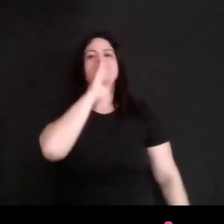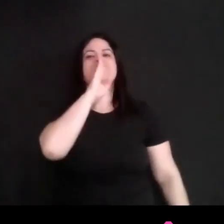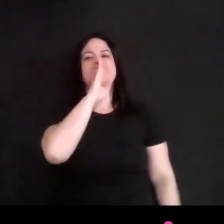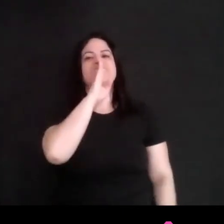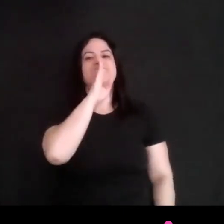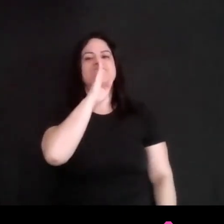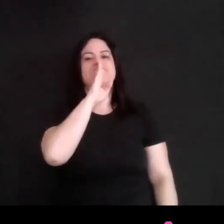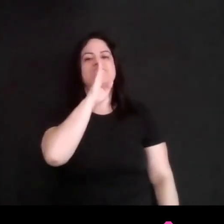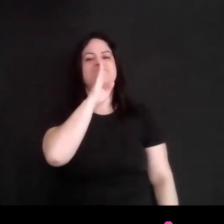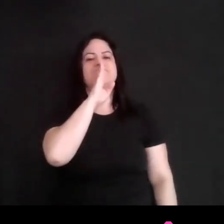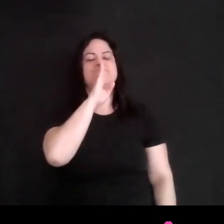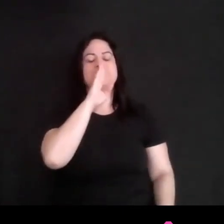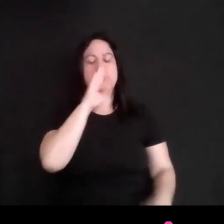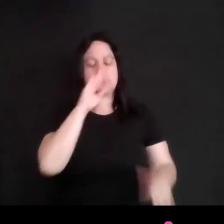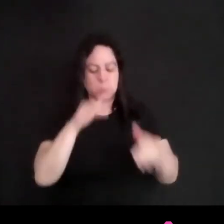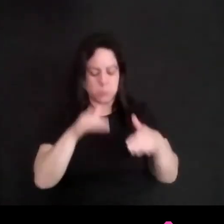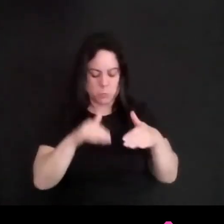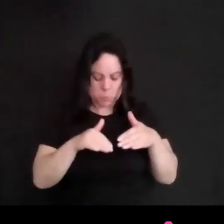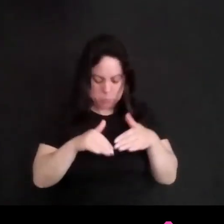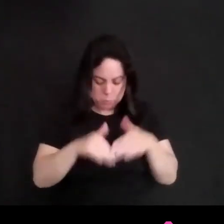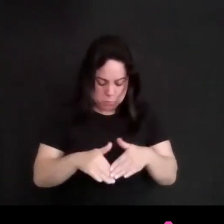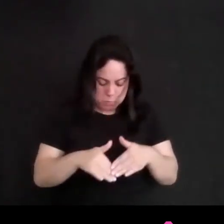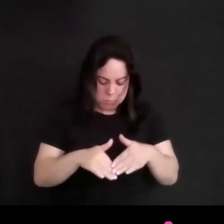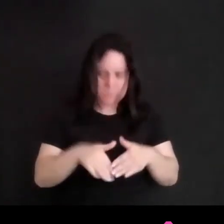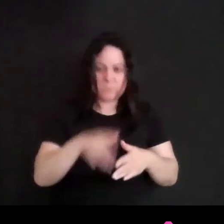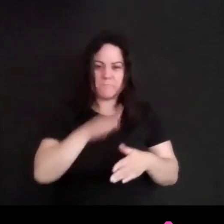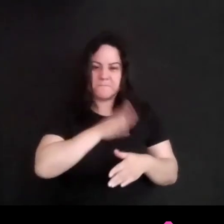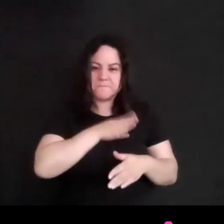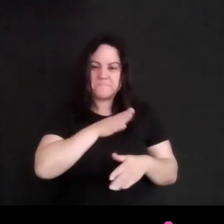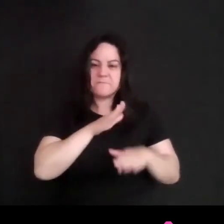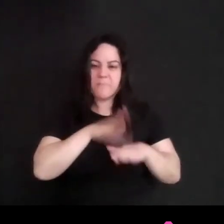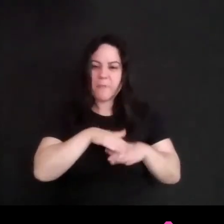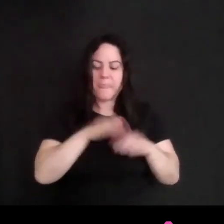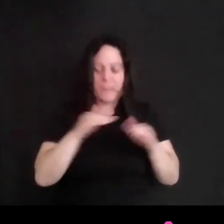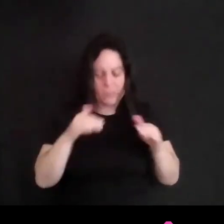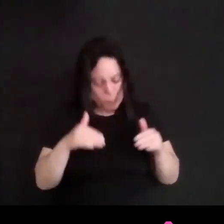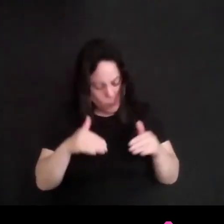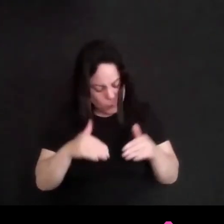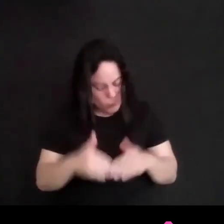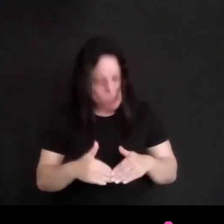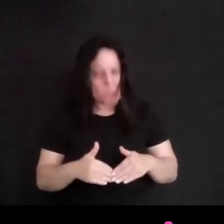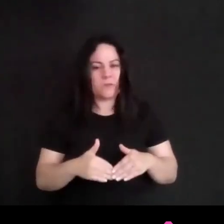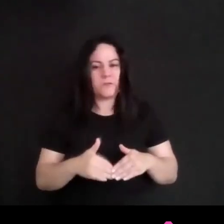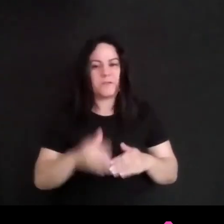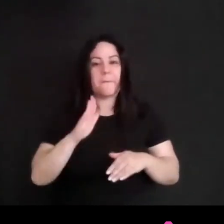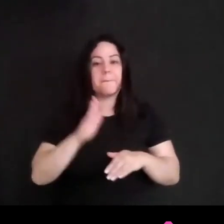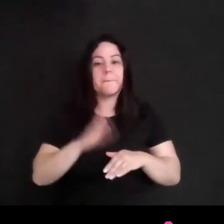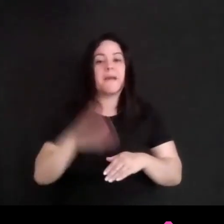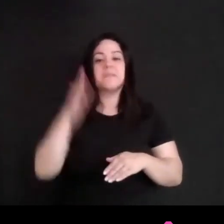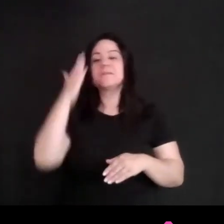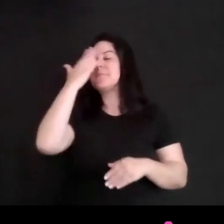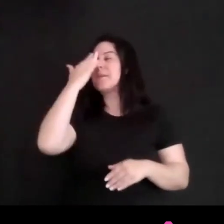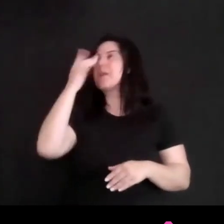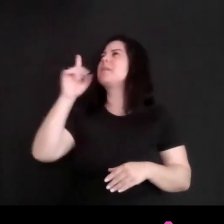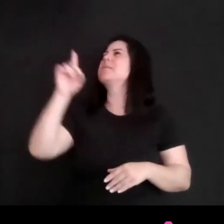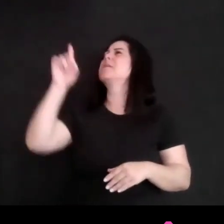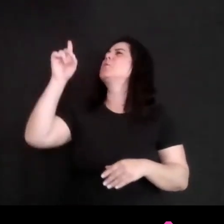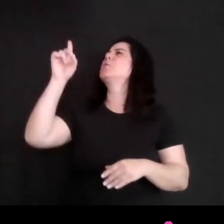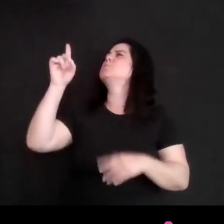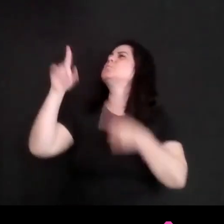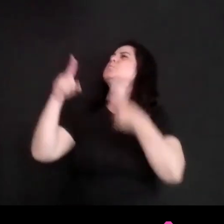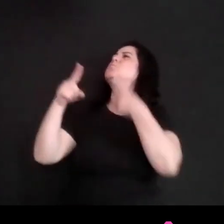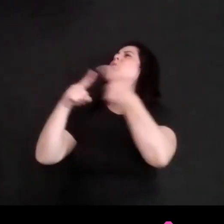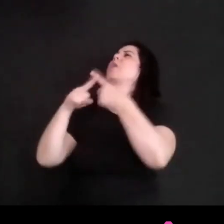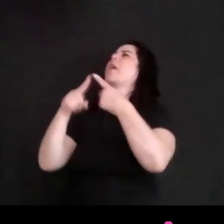Quanto mais humilhado o nosso coração, mais nós iremos ao Senhor perguntar os porquês e mais